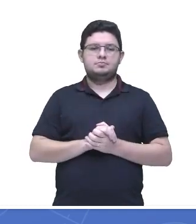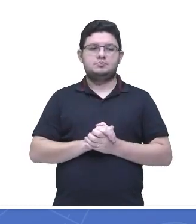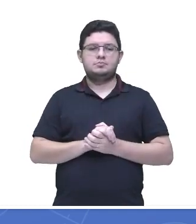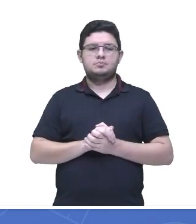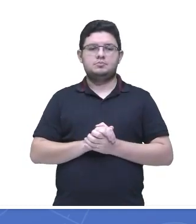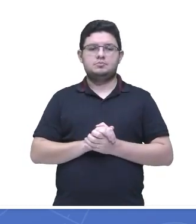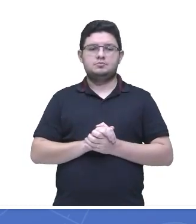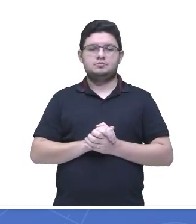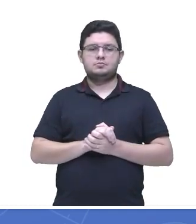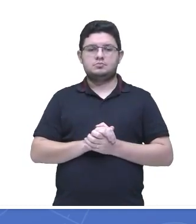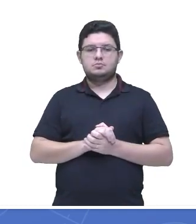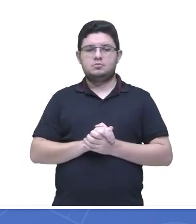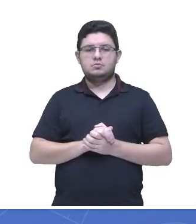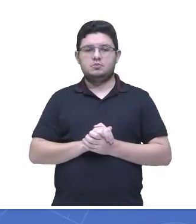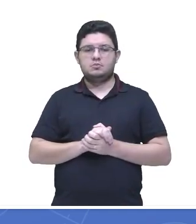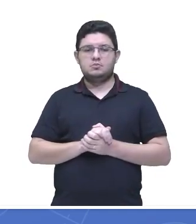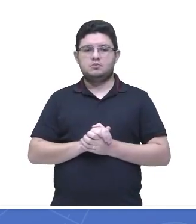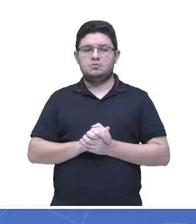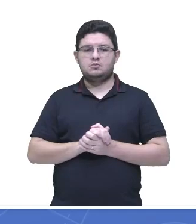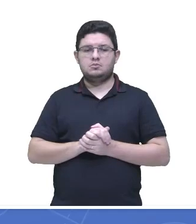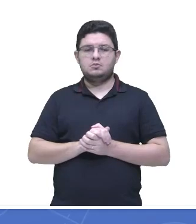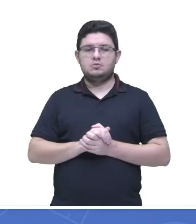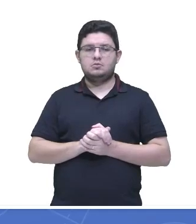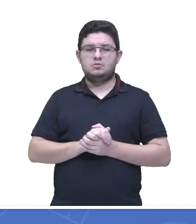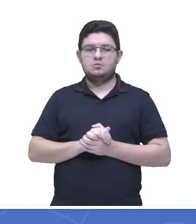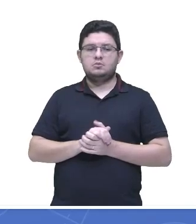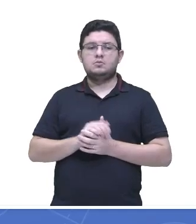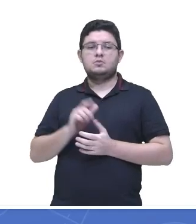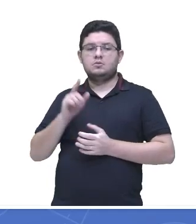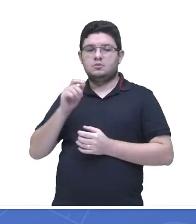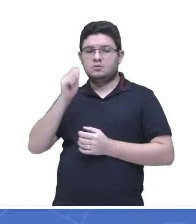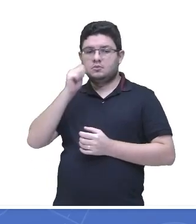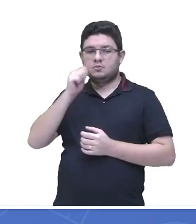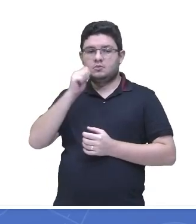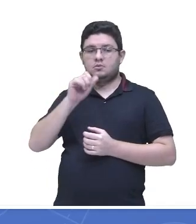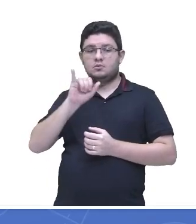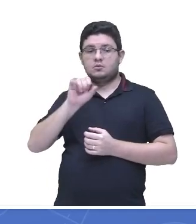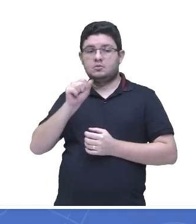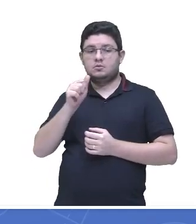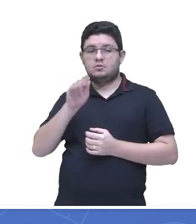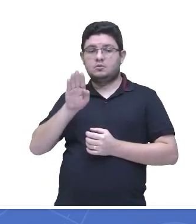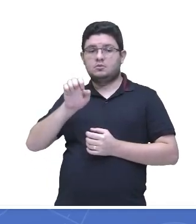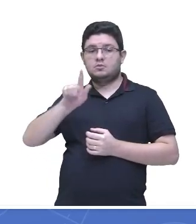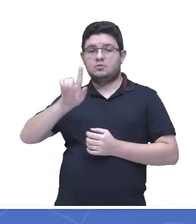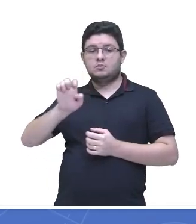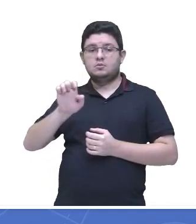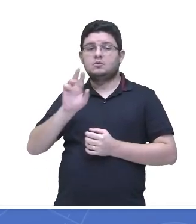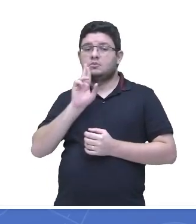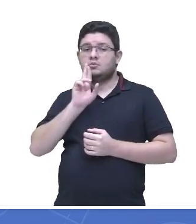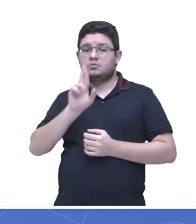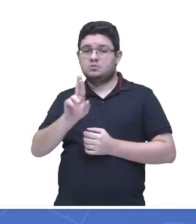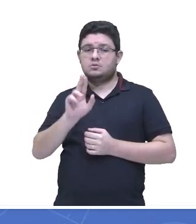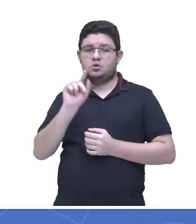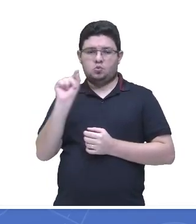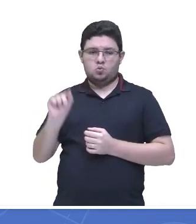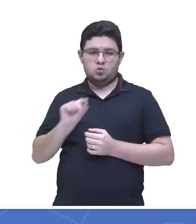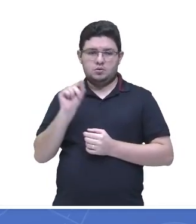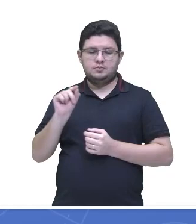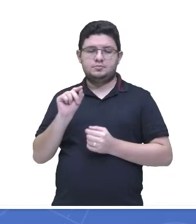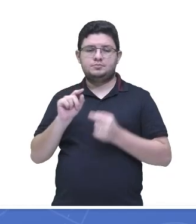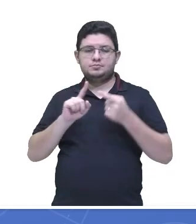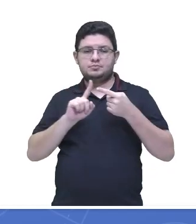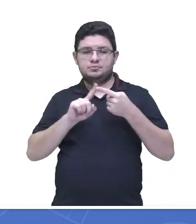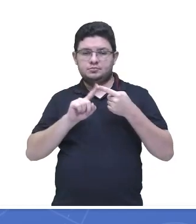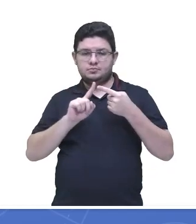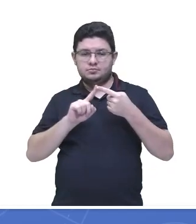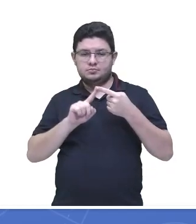de vocês, certo? Aqui, ó, a Isabelle já escreveu aqui para mim, né? Então, disse que a number 1